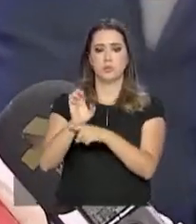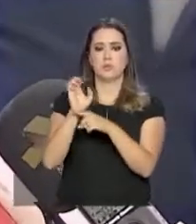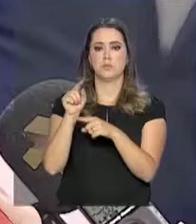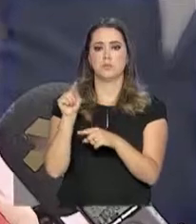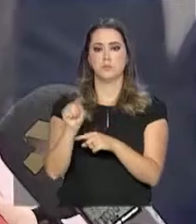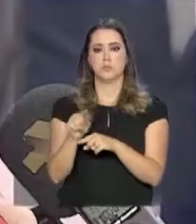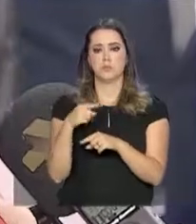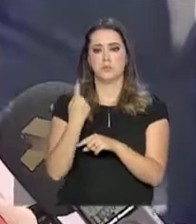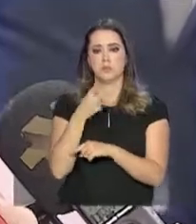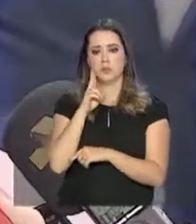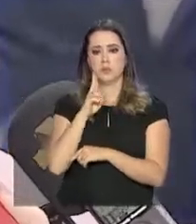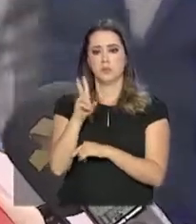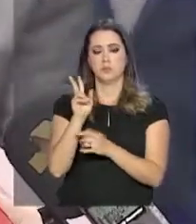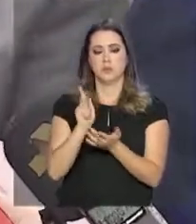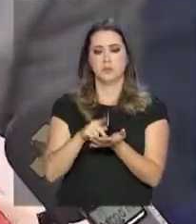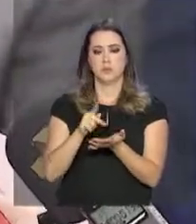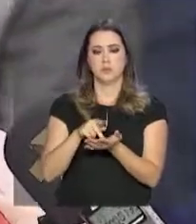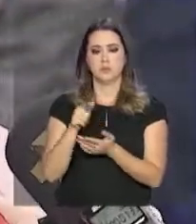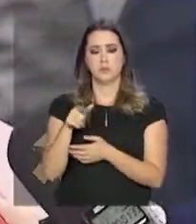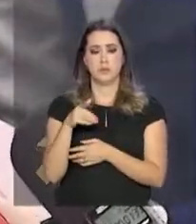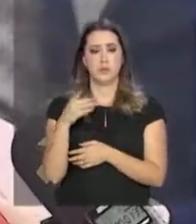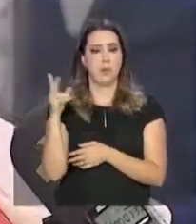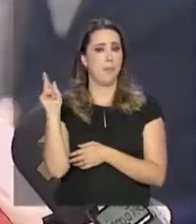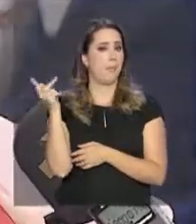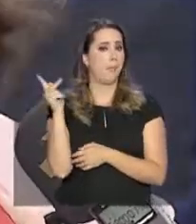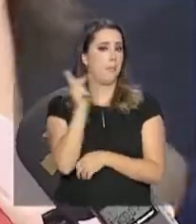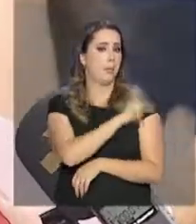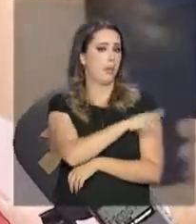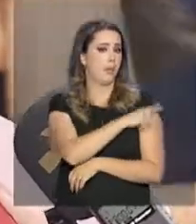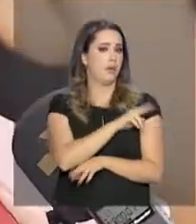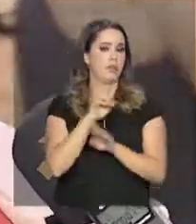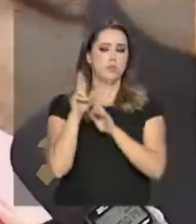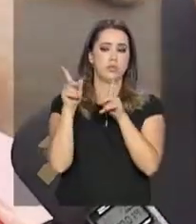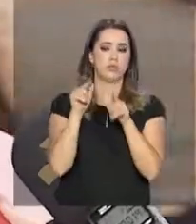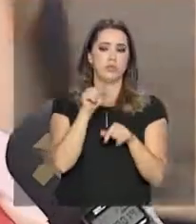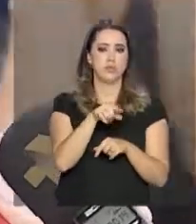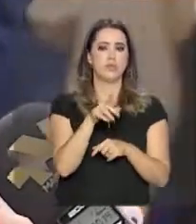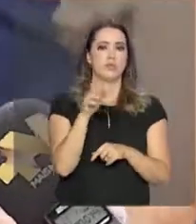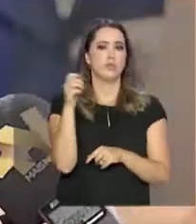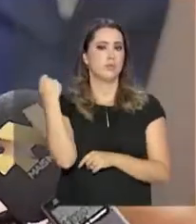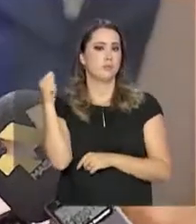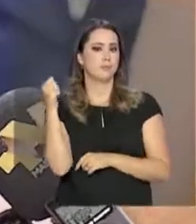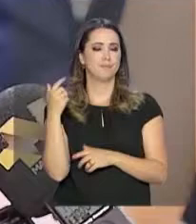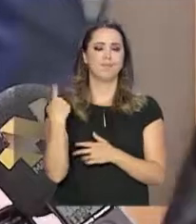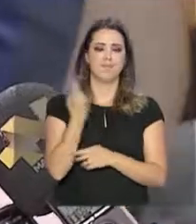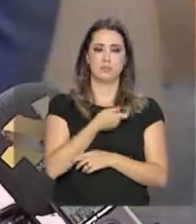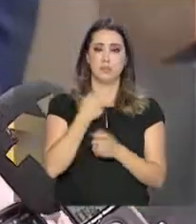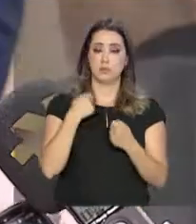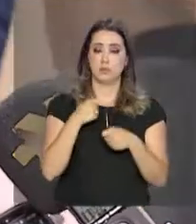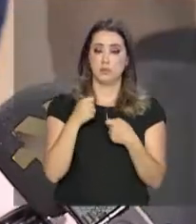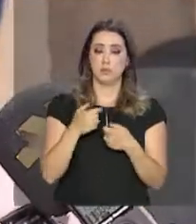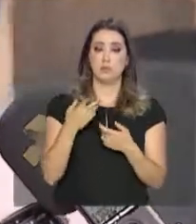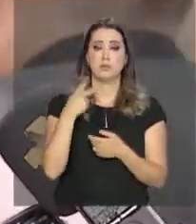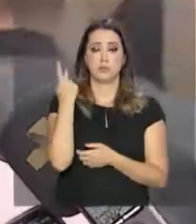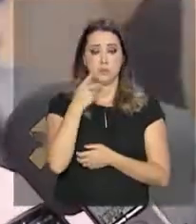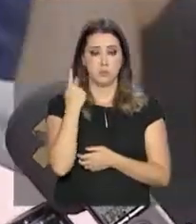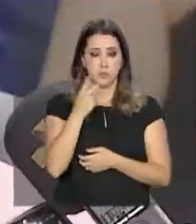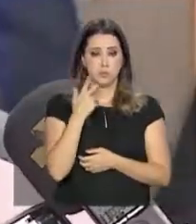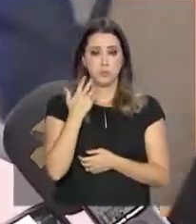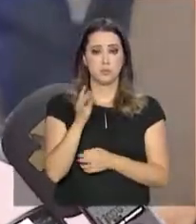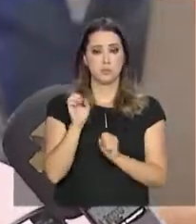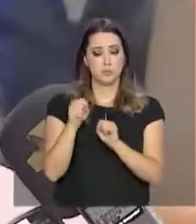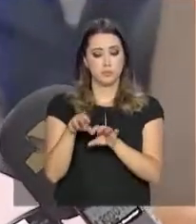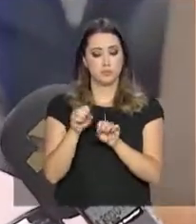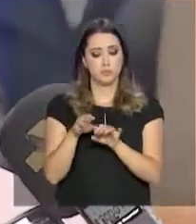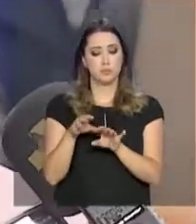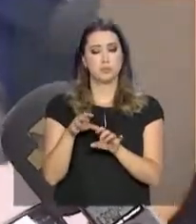como você de uma realidade na cidade de teresina é diferente absolutamente da cidade porto alegre o que nós colocamos políticas de conscientização